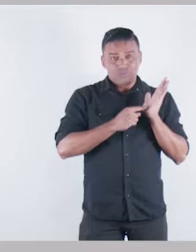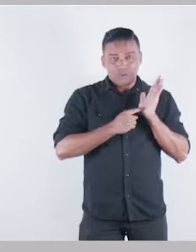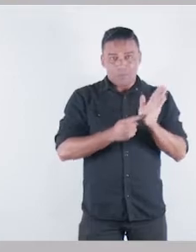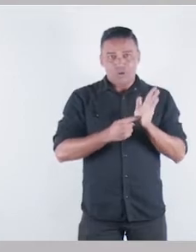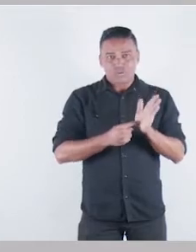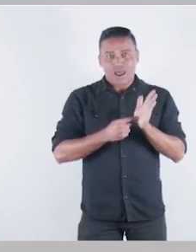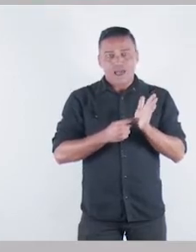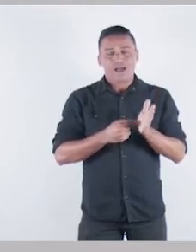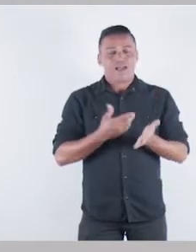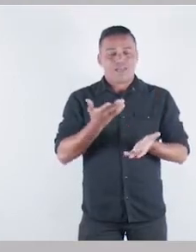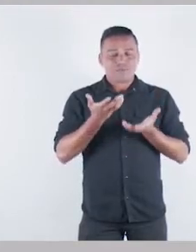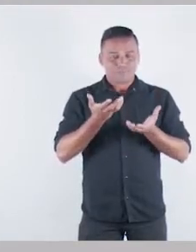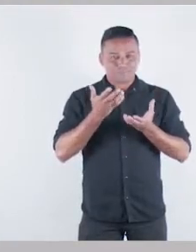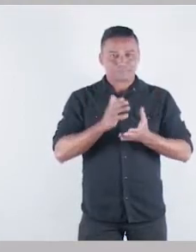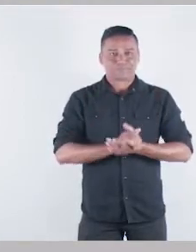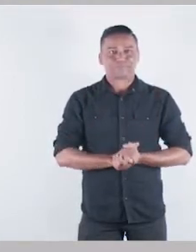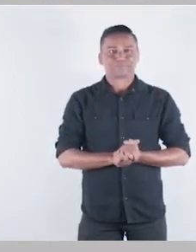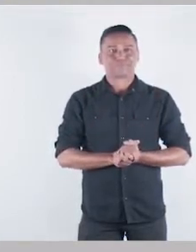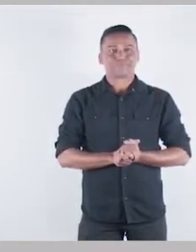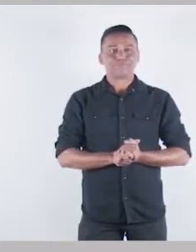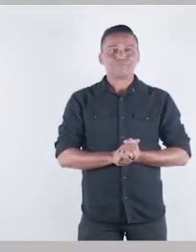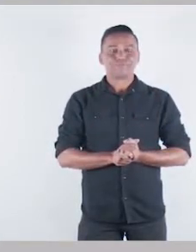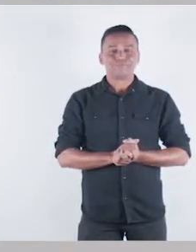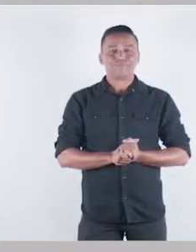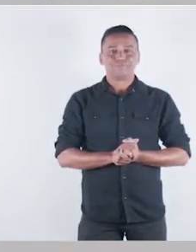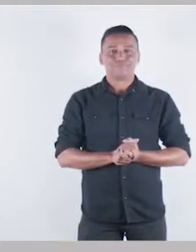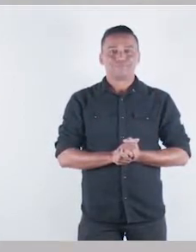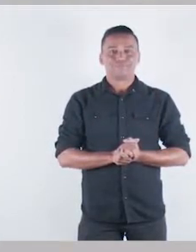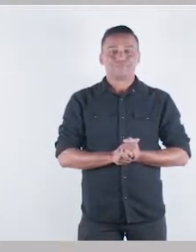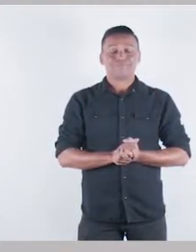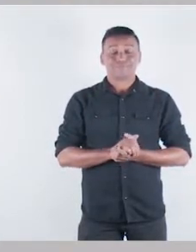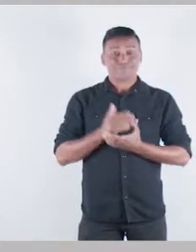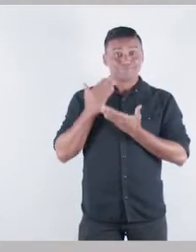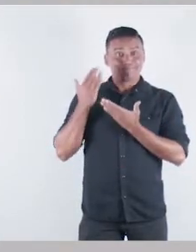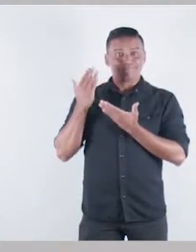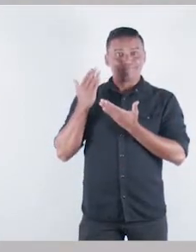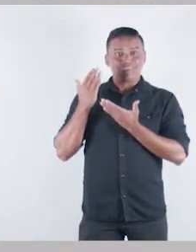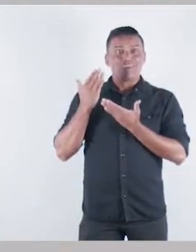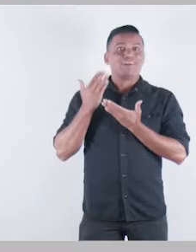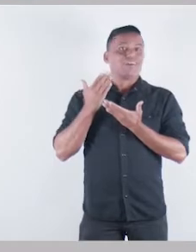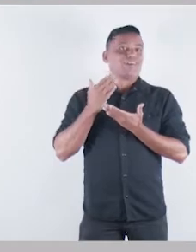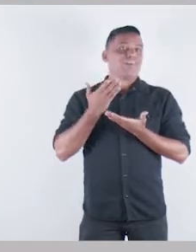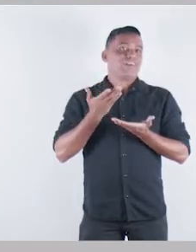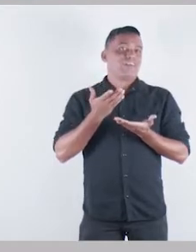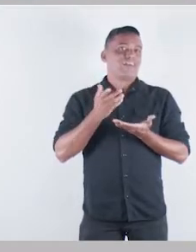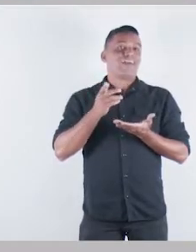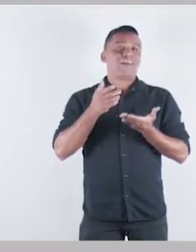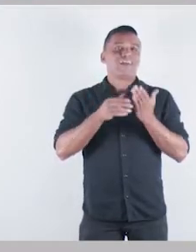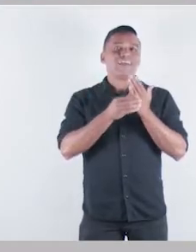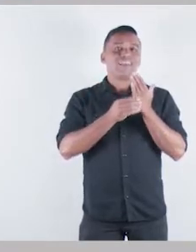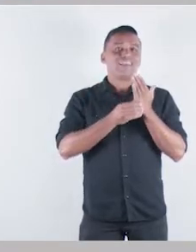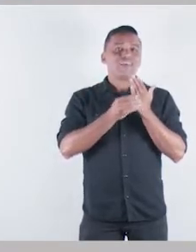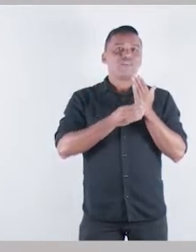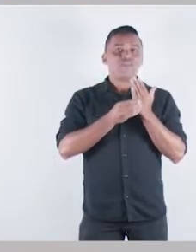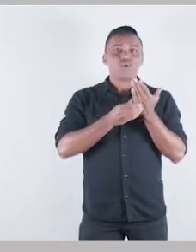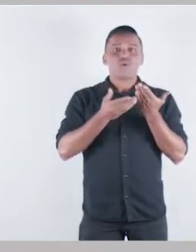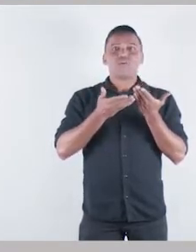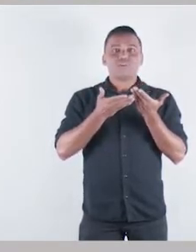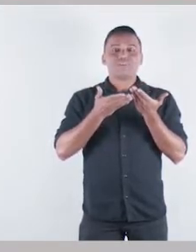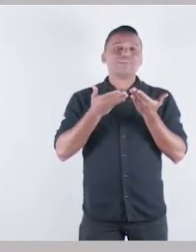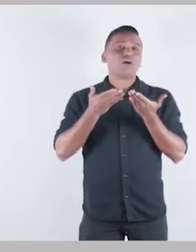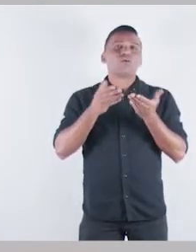vocês, é A Galinha Garnizé e Outros Eusébios de Queiroz, Racismo na Sociabilidade